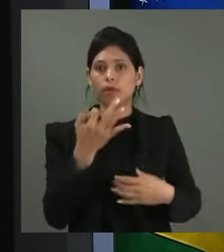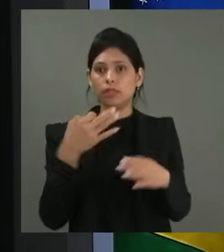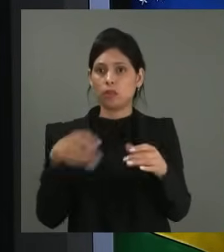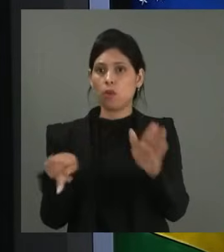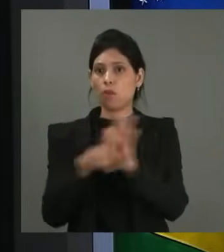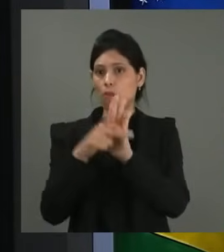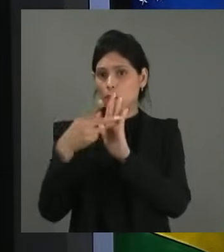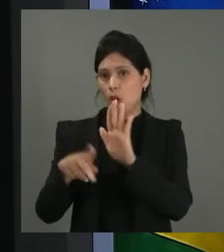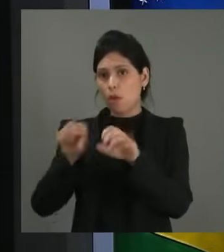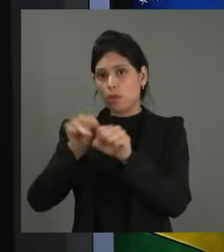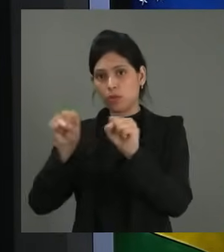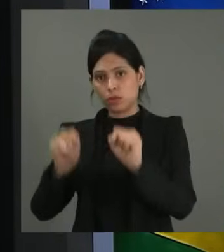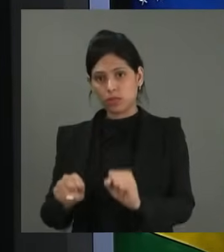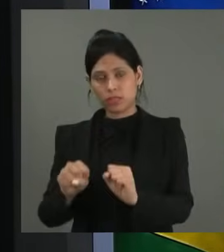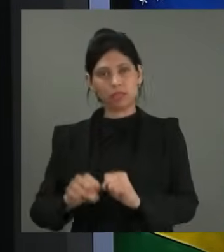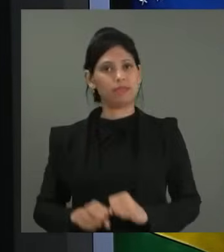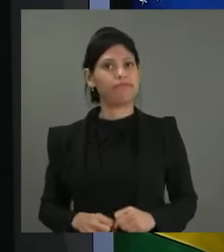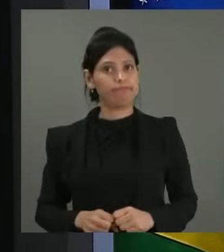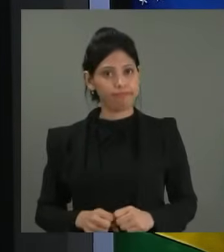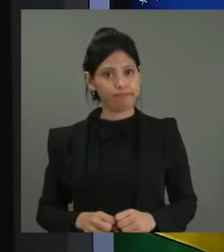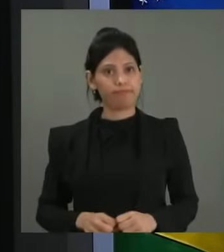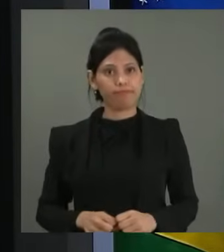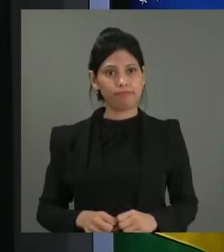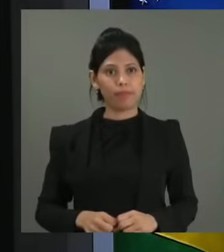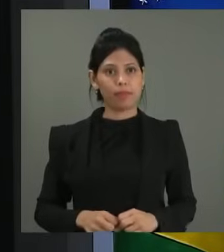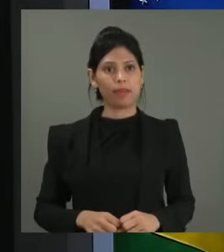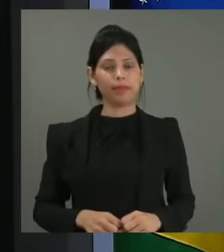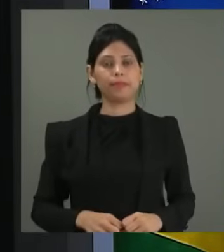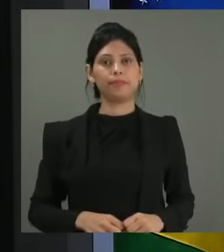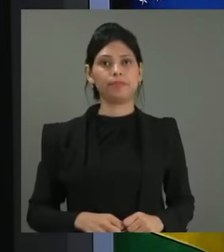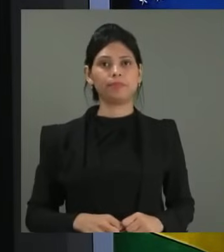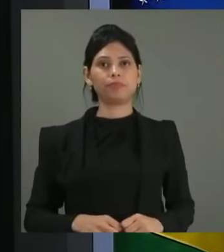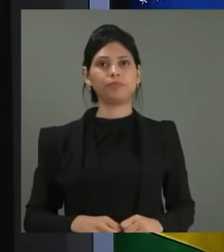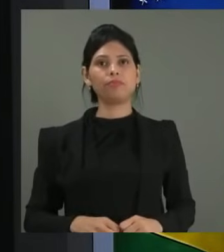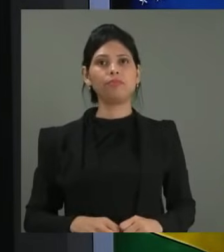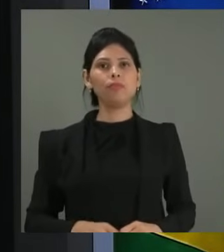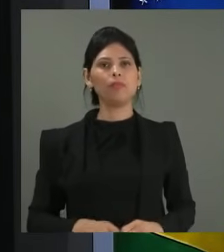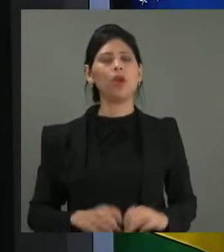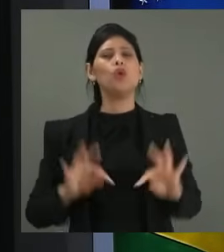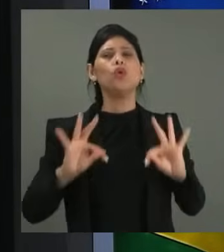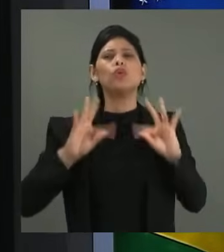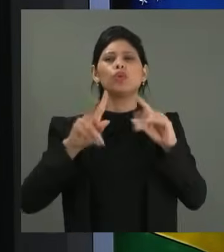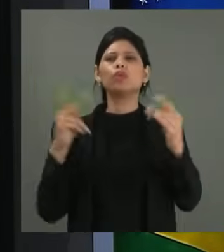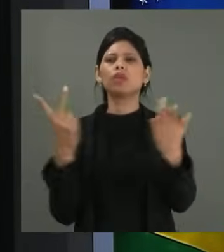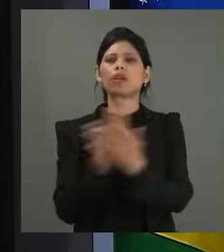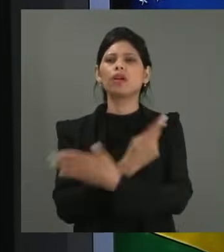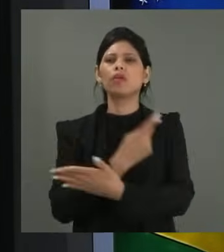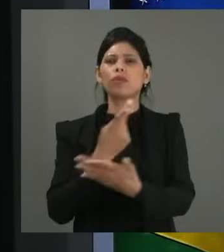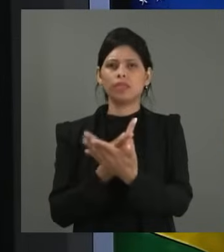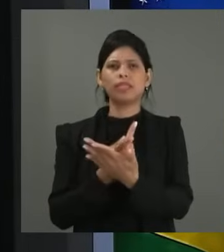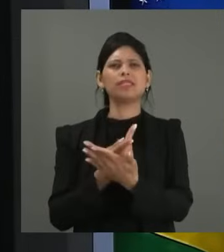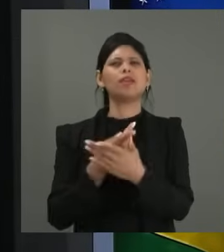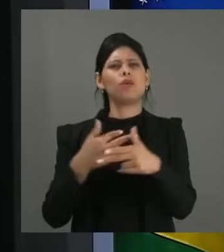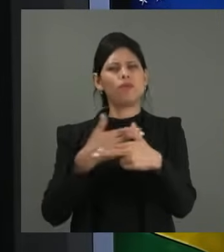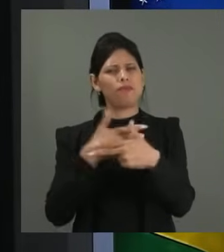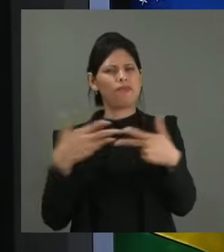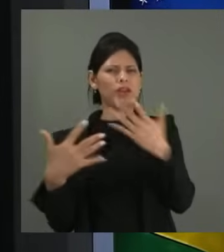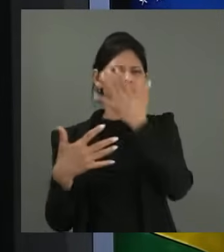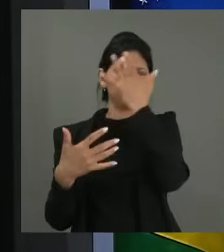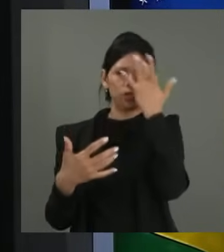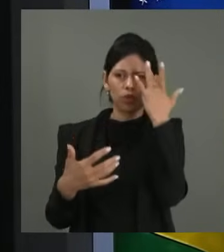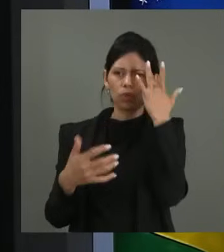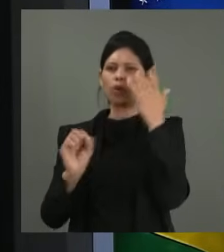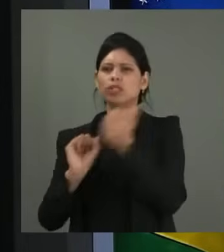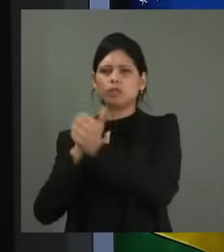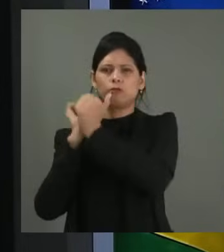sistema. Mas nada mais cruel do que as arbitrariedades cometidas em relação às centenas de presos